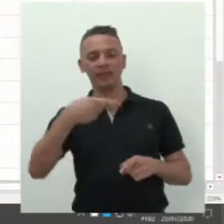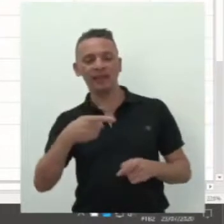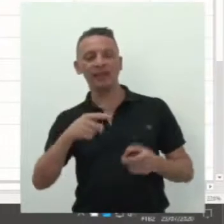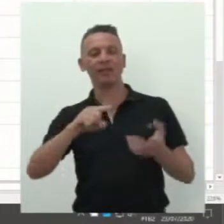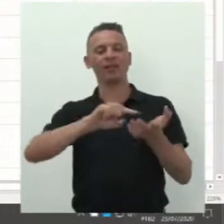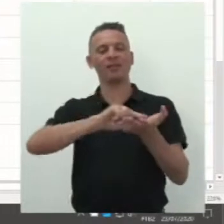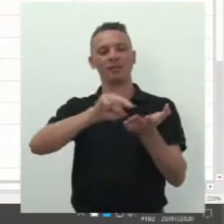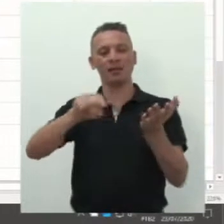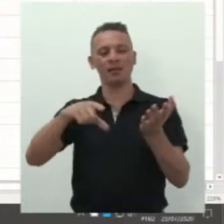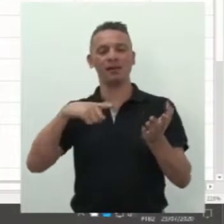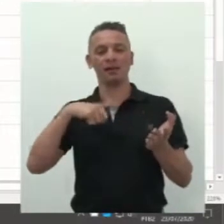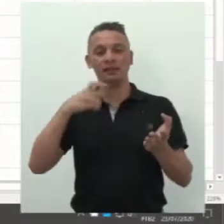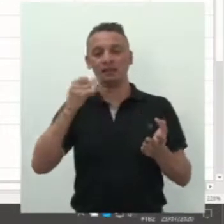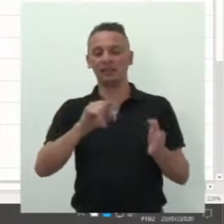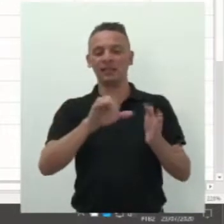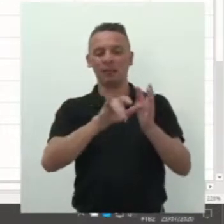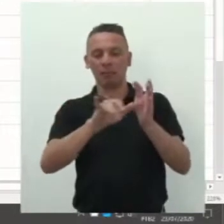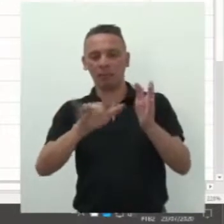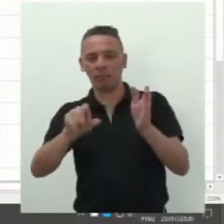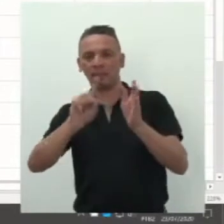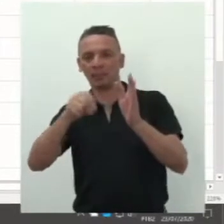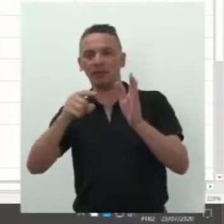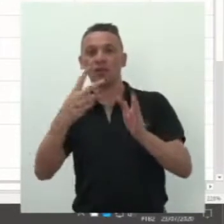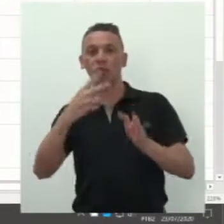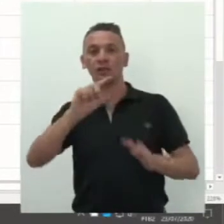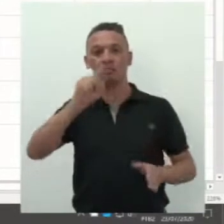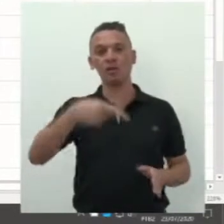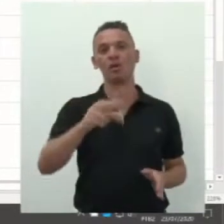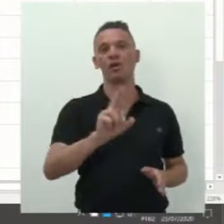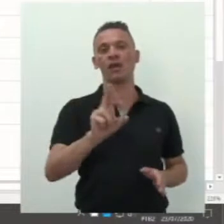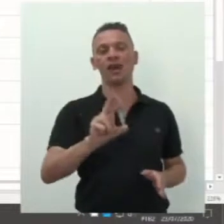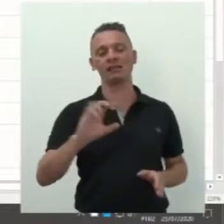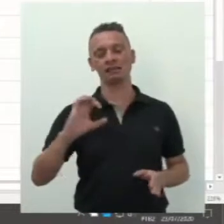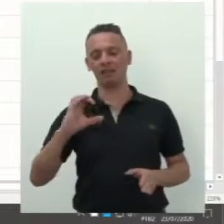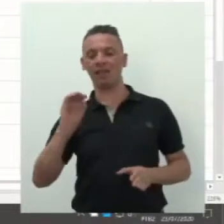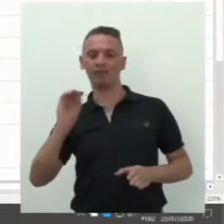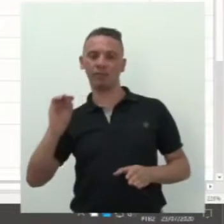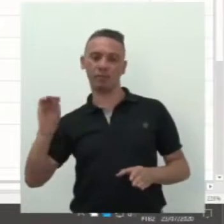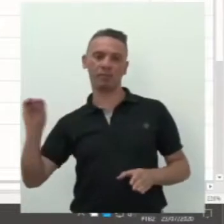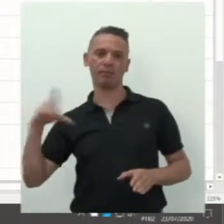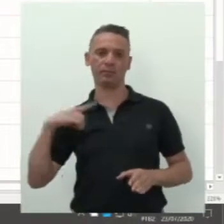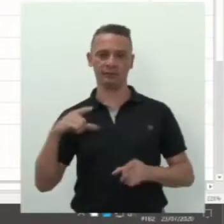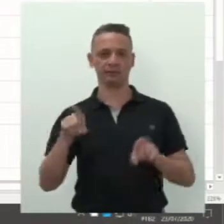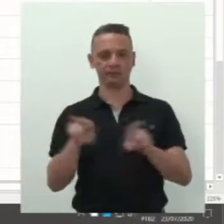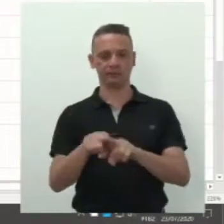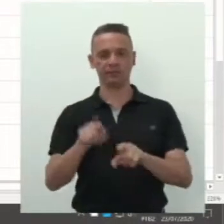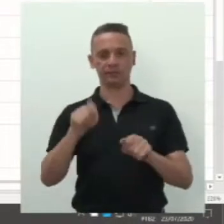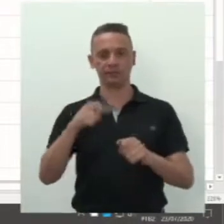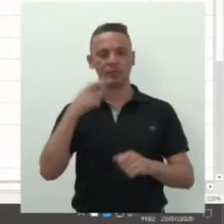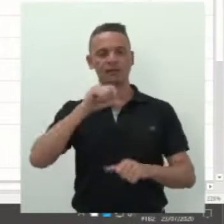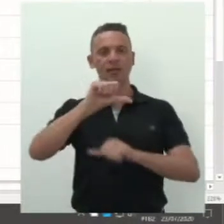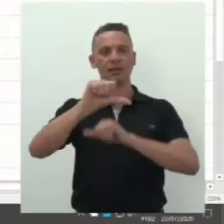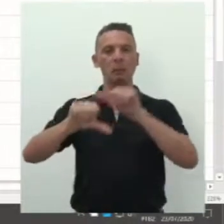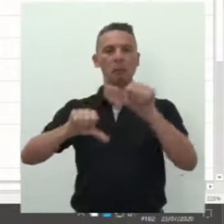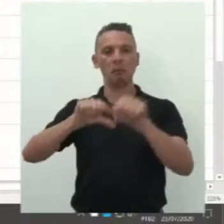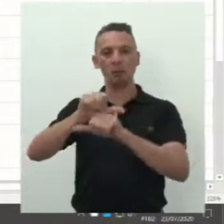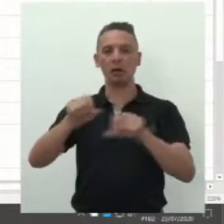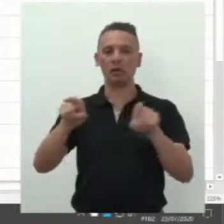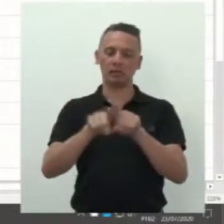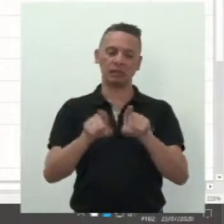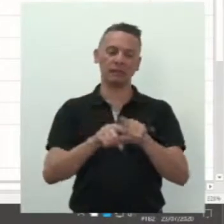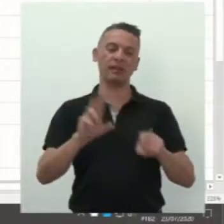tivesse quebrados aqui, ele ia aparecer, ó, R$2.000 e tantos centavos, tá? Consigo mudar o tipo da moeda também lá